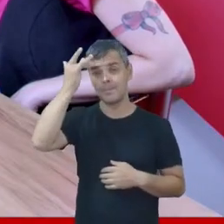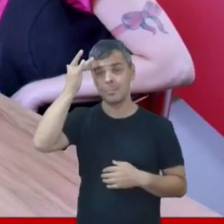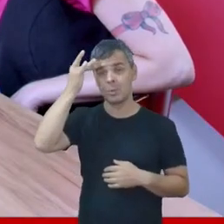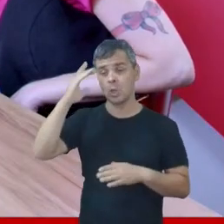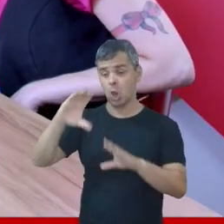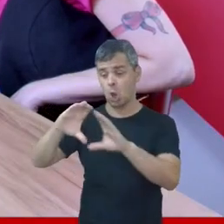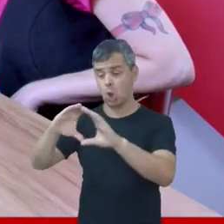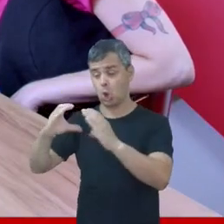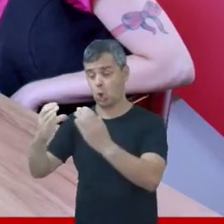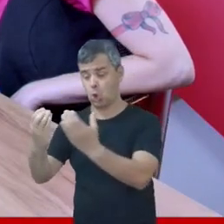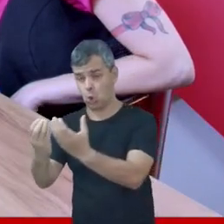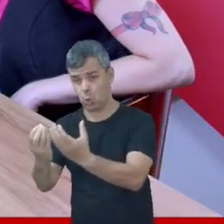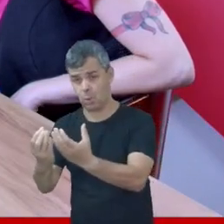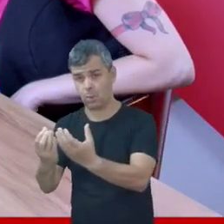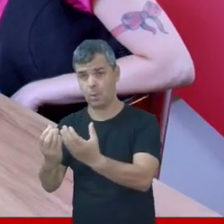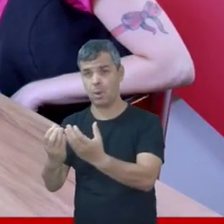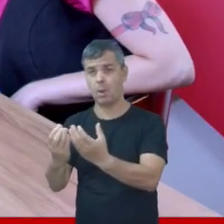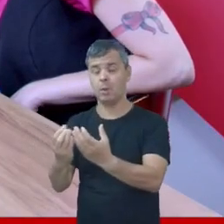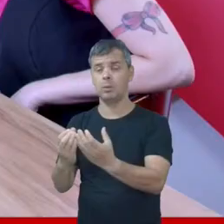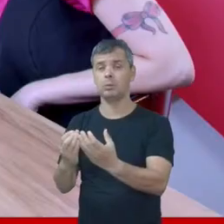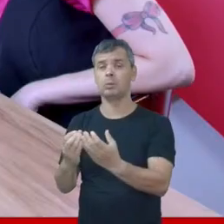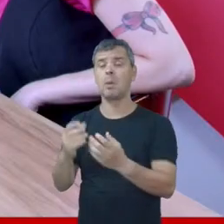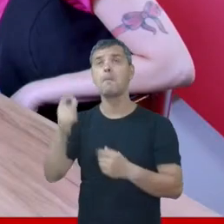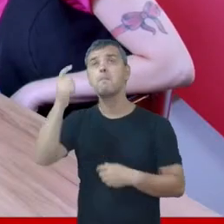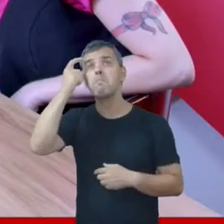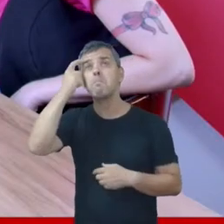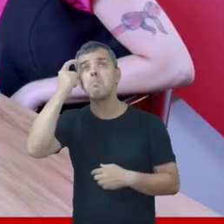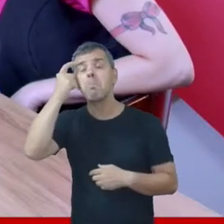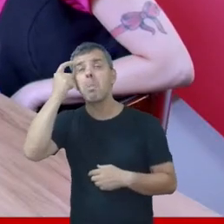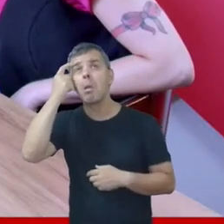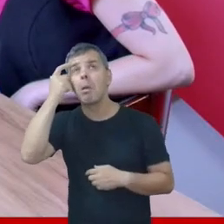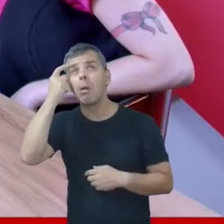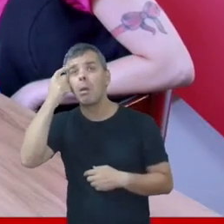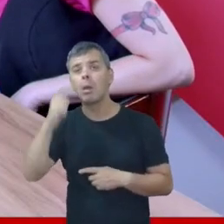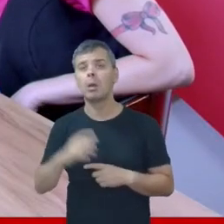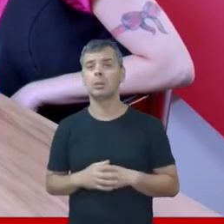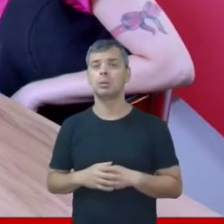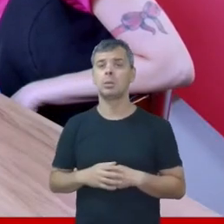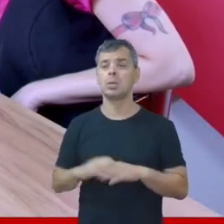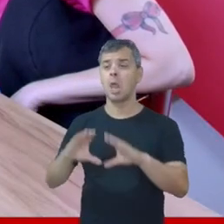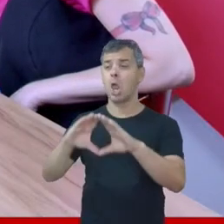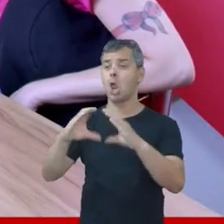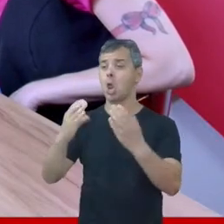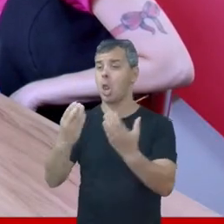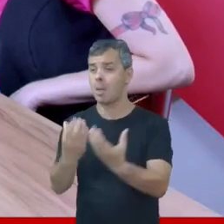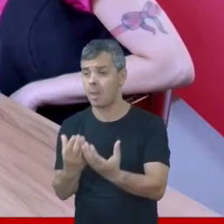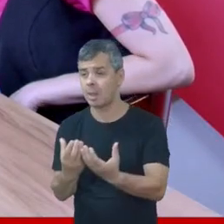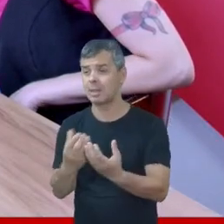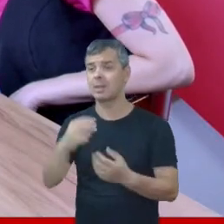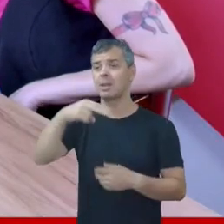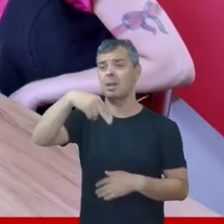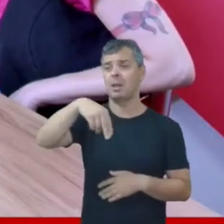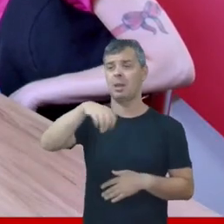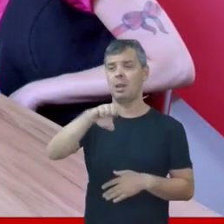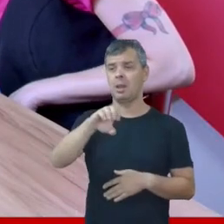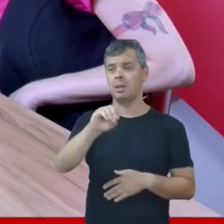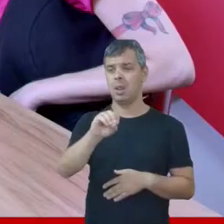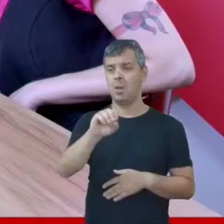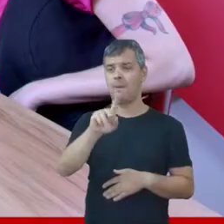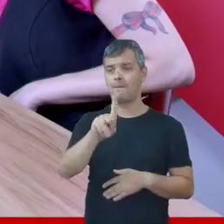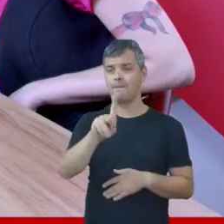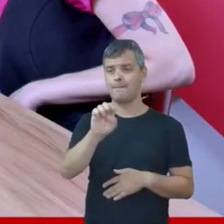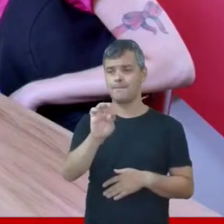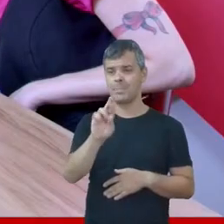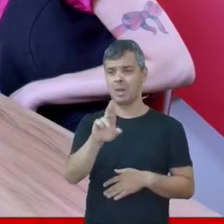nas comunidades, e aí a gente trazendo, por exemplo, pensando também que, por exemplo, as comunidades neopentecostais, elas estão em